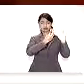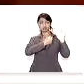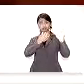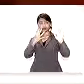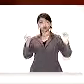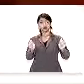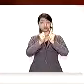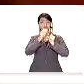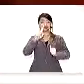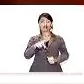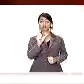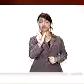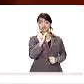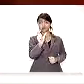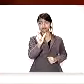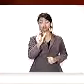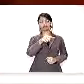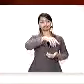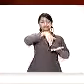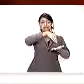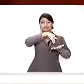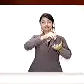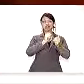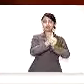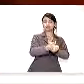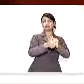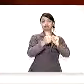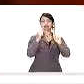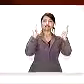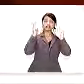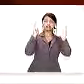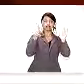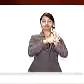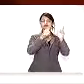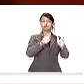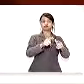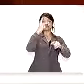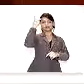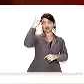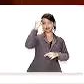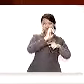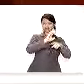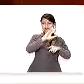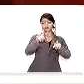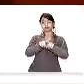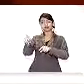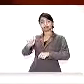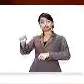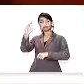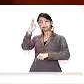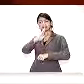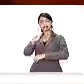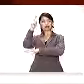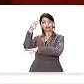versam sobre convênios celebrados entre a secretaria de esporte e lazer turismo do Estado de São Paulo e Associação Brasileira da indústria de